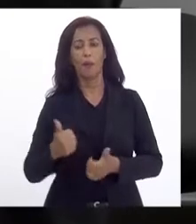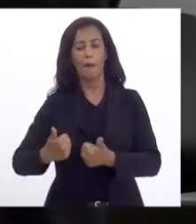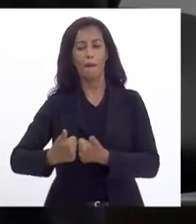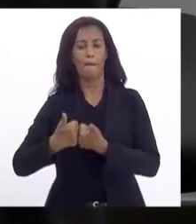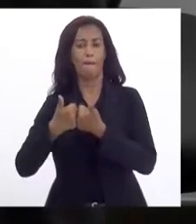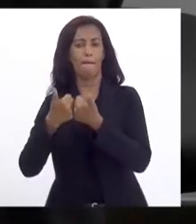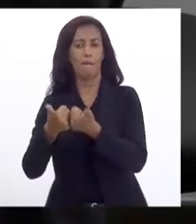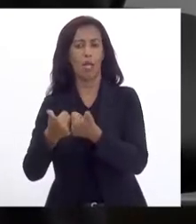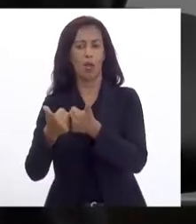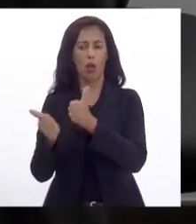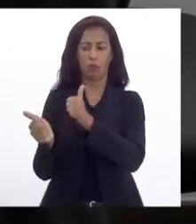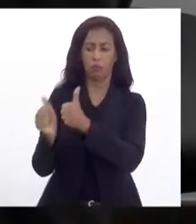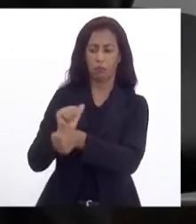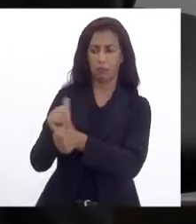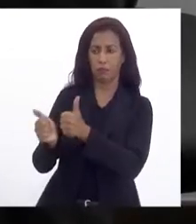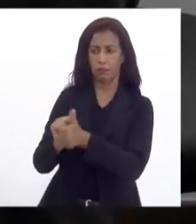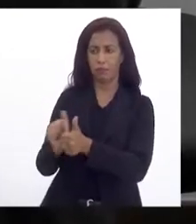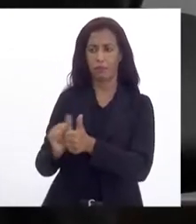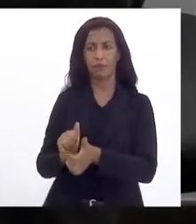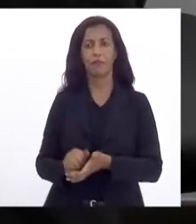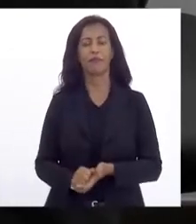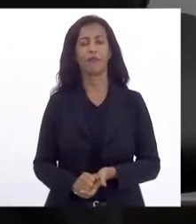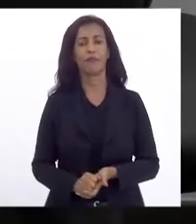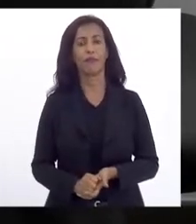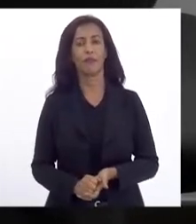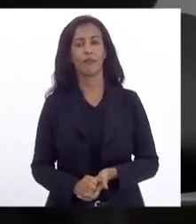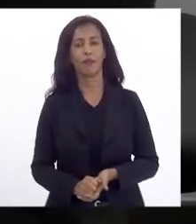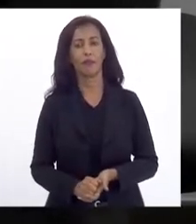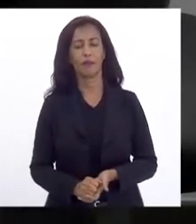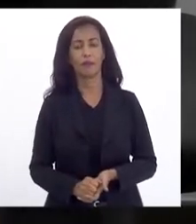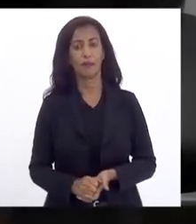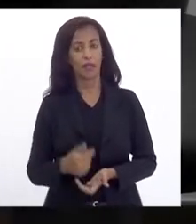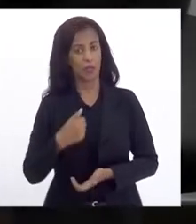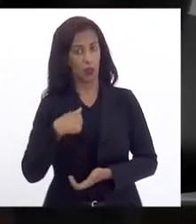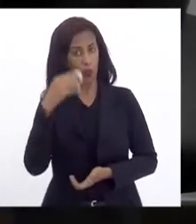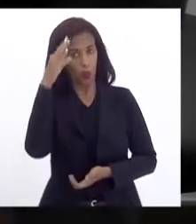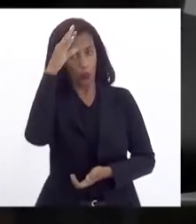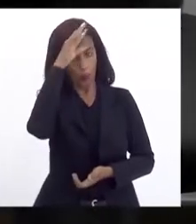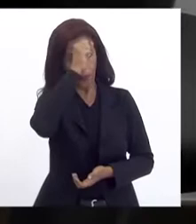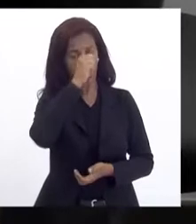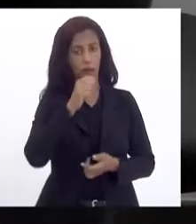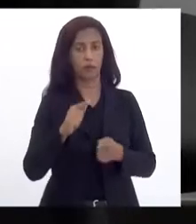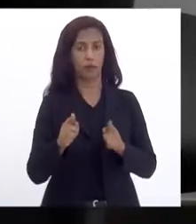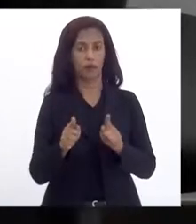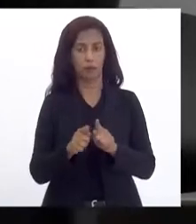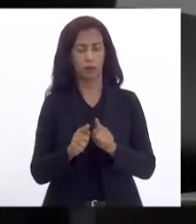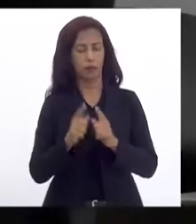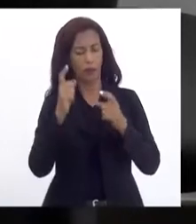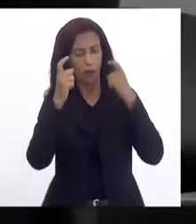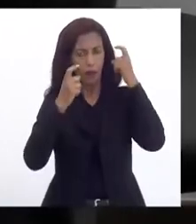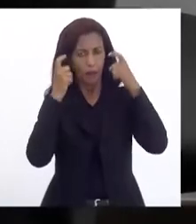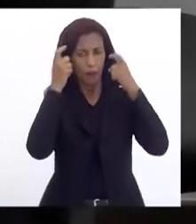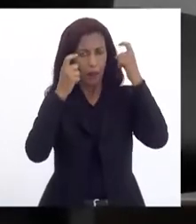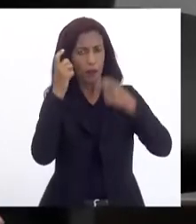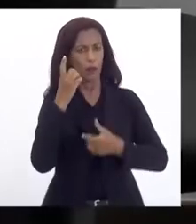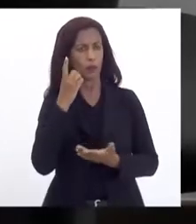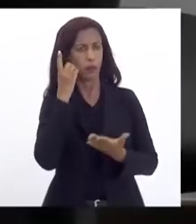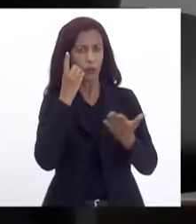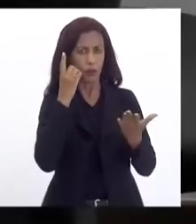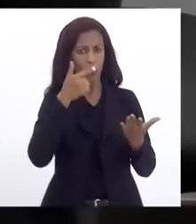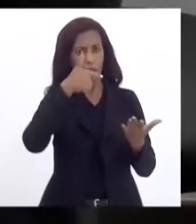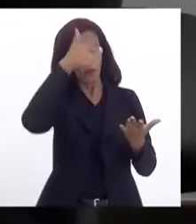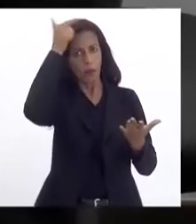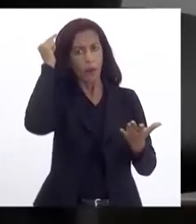melhor adequação, e compreendo, né, a preocupação do deputado, mas eu acho